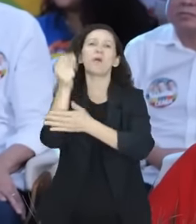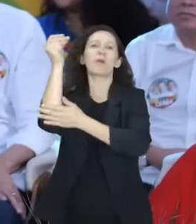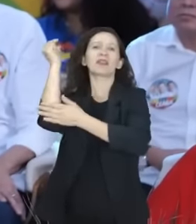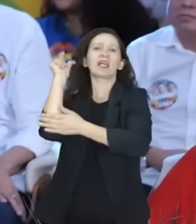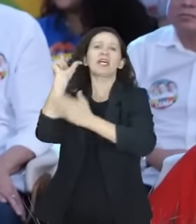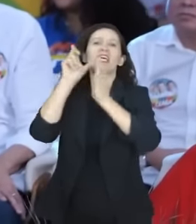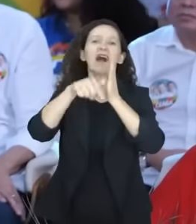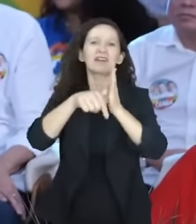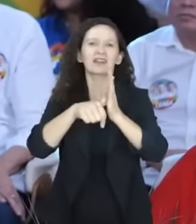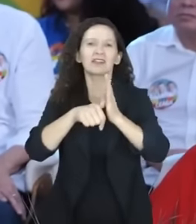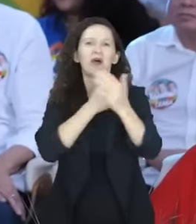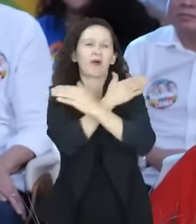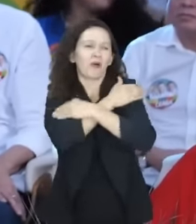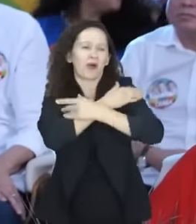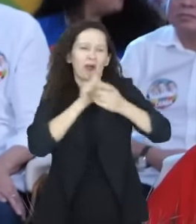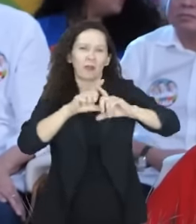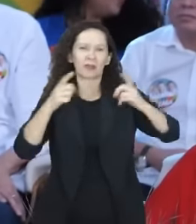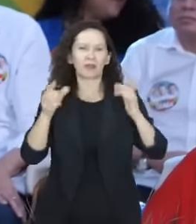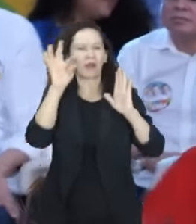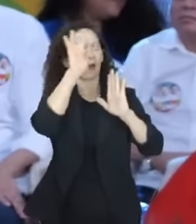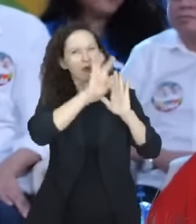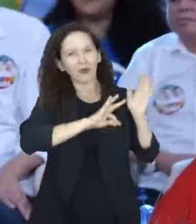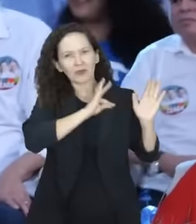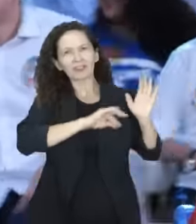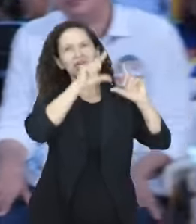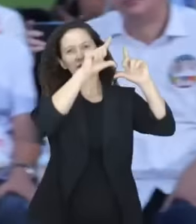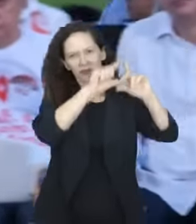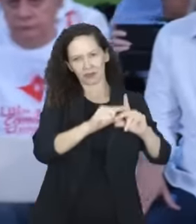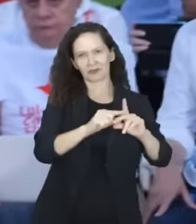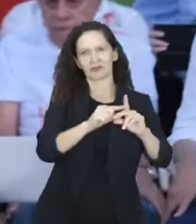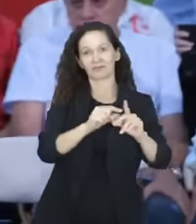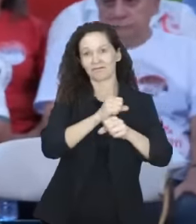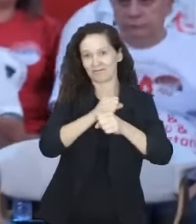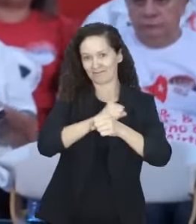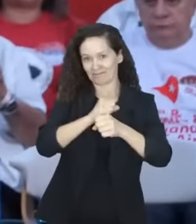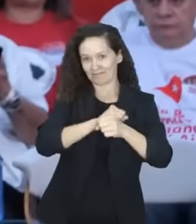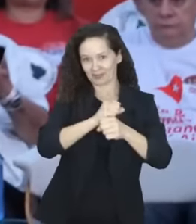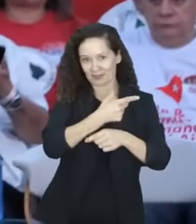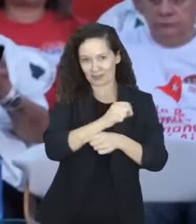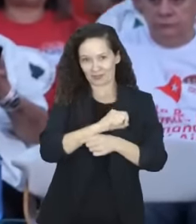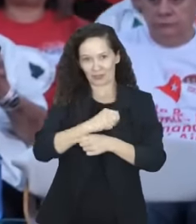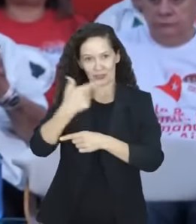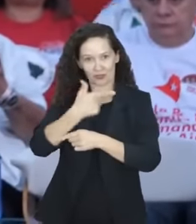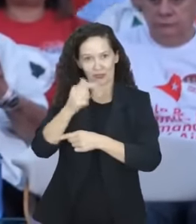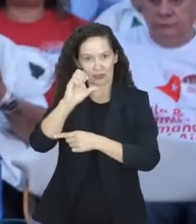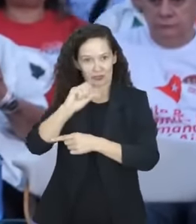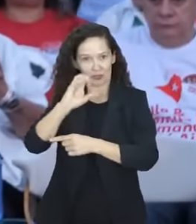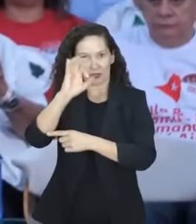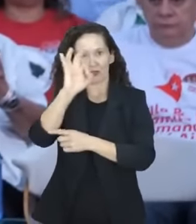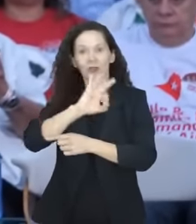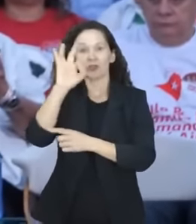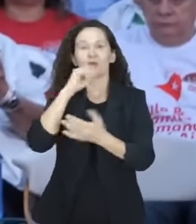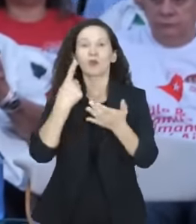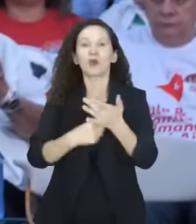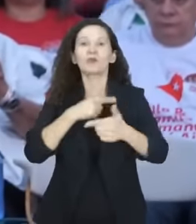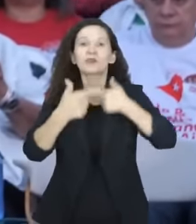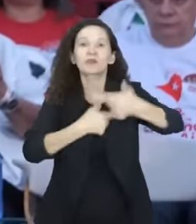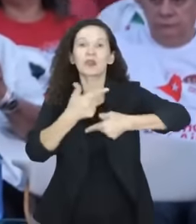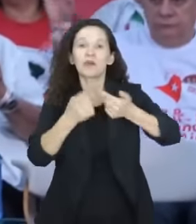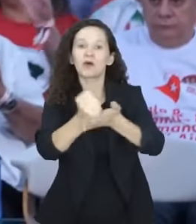O salário caiu. Esse ano, 90% dos acordos salariais foram feitos abaixo